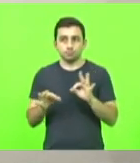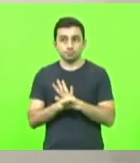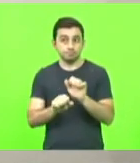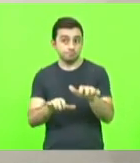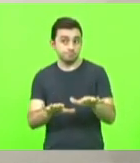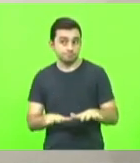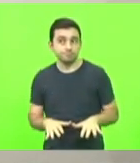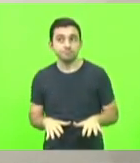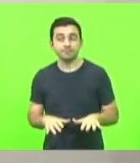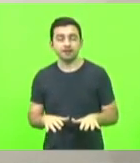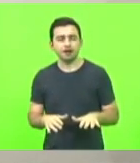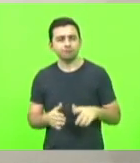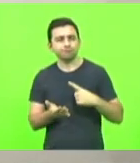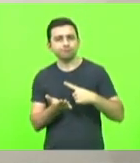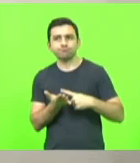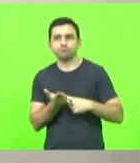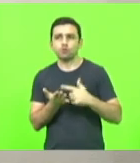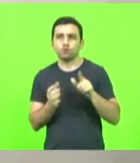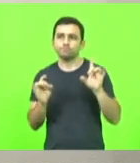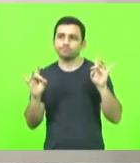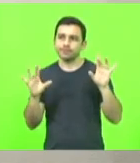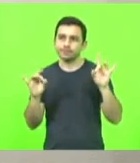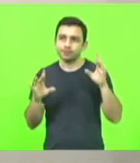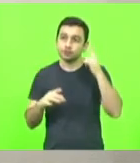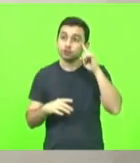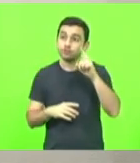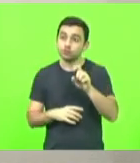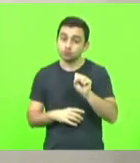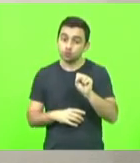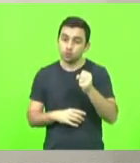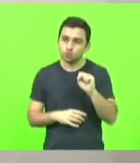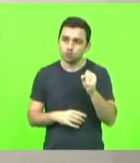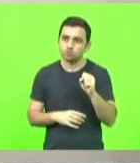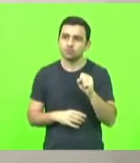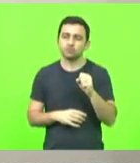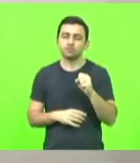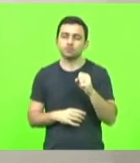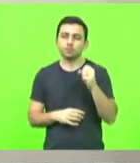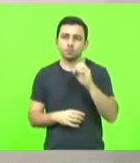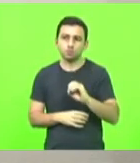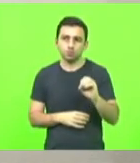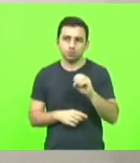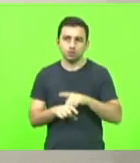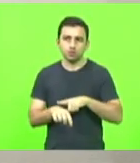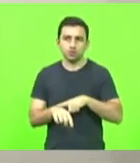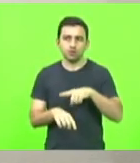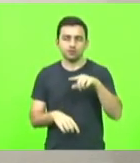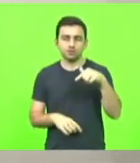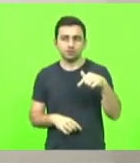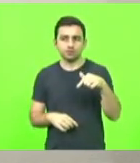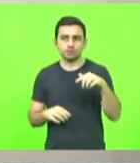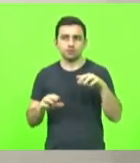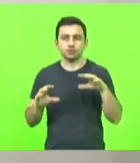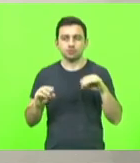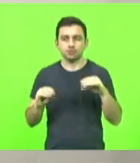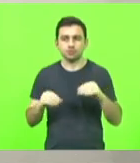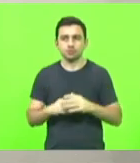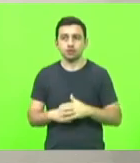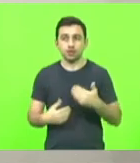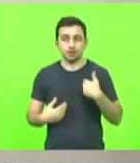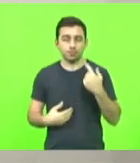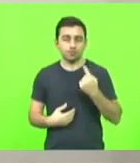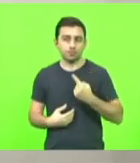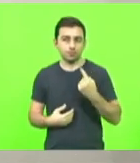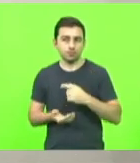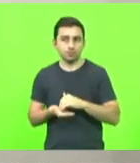sessão, convocou outra especial para o dia 28 de outubro, às 19 horas. Para constar, eu, primeiro